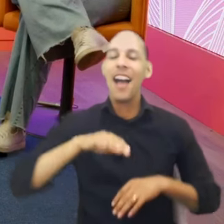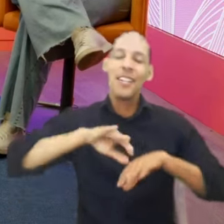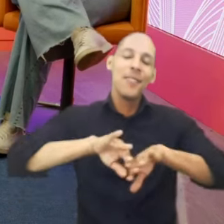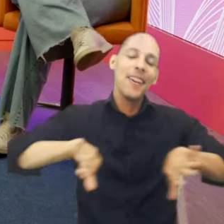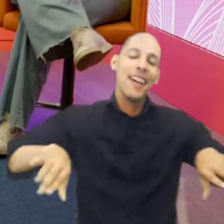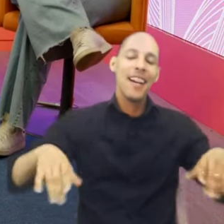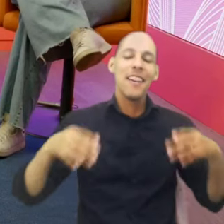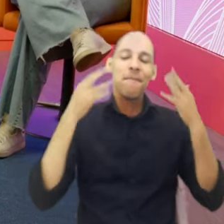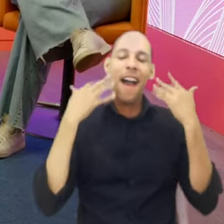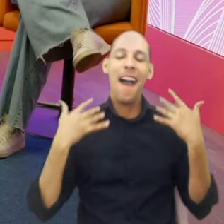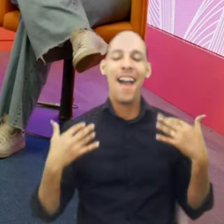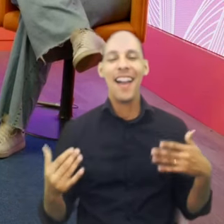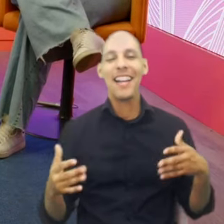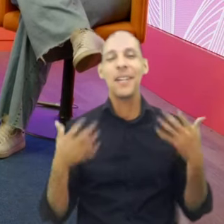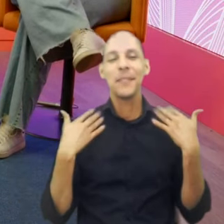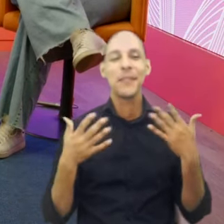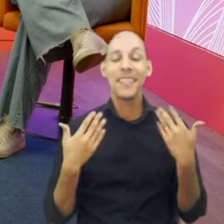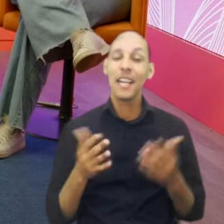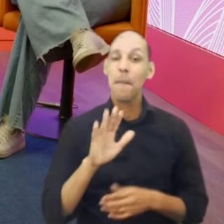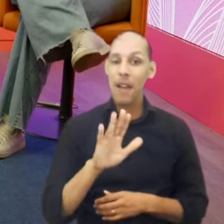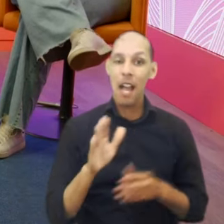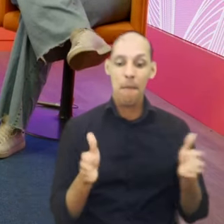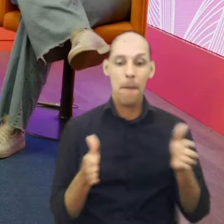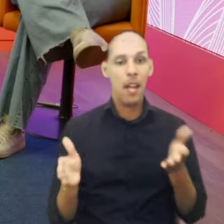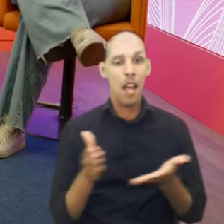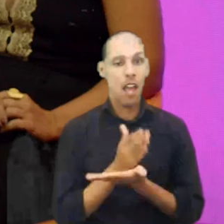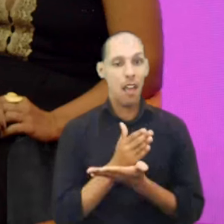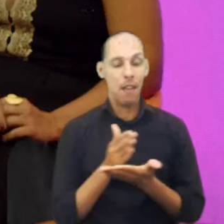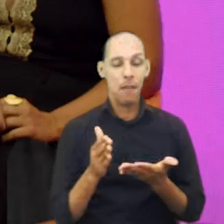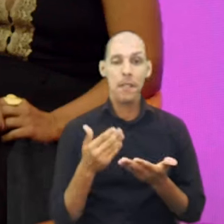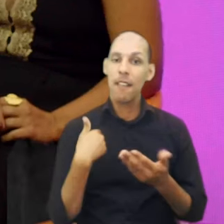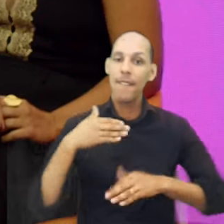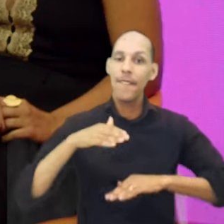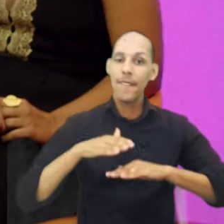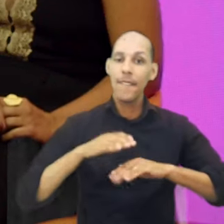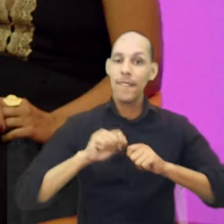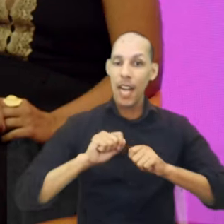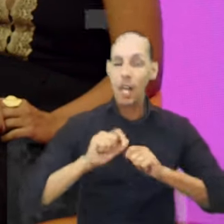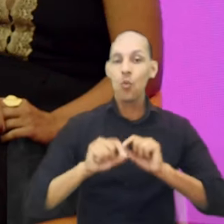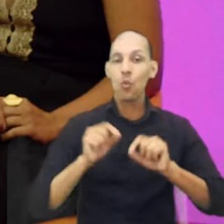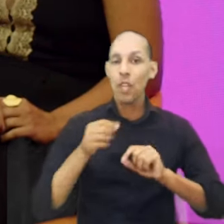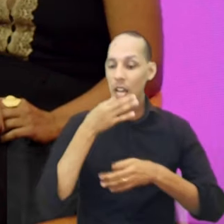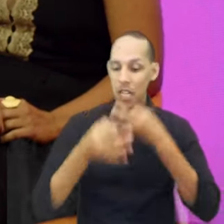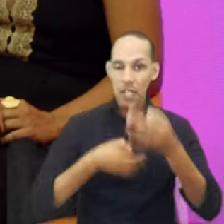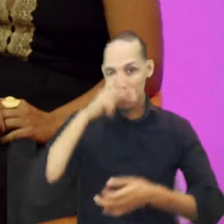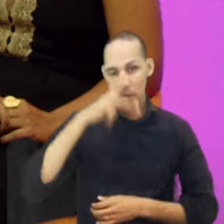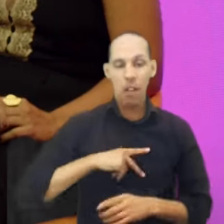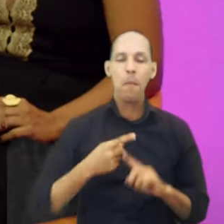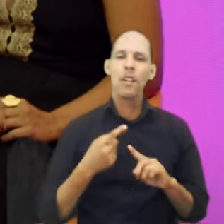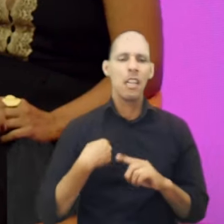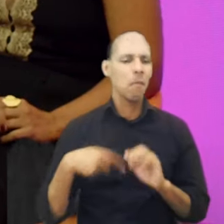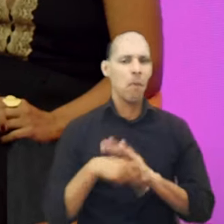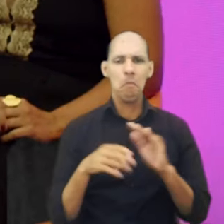lá na pia. Mas assim, né, em alguns momentos, eu faço essa autocrítica, porque eu não sou a